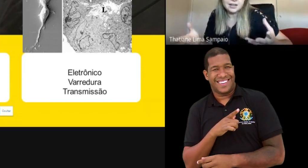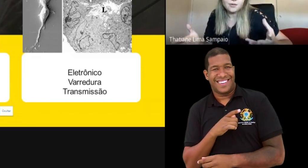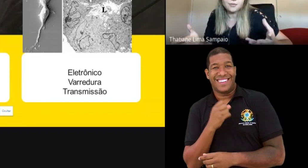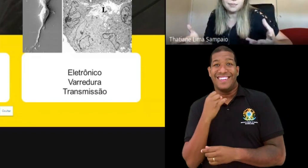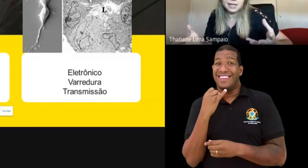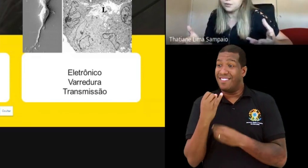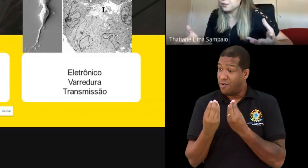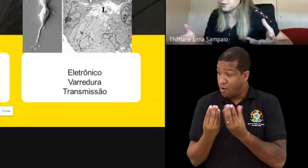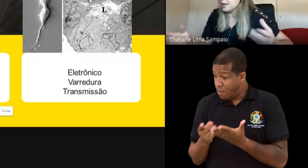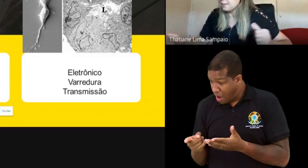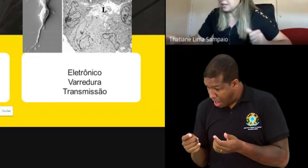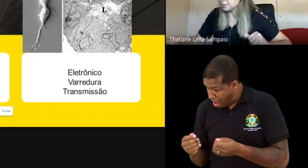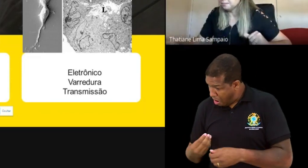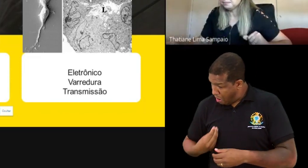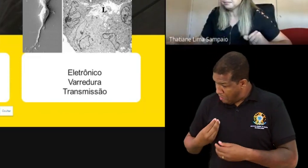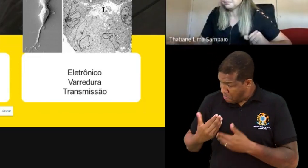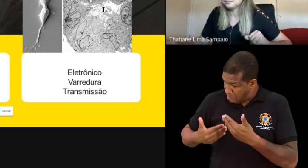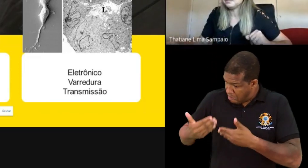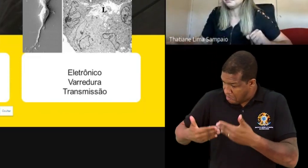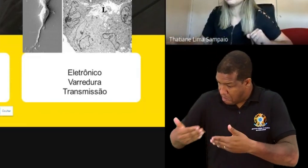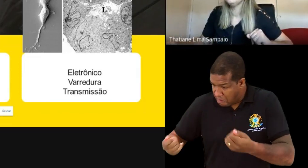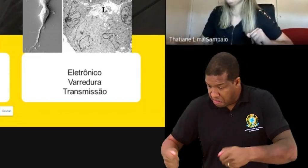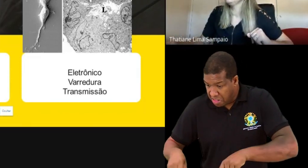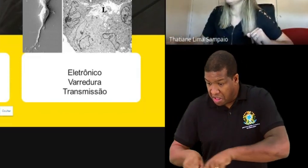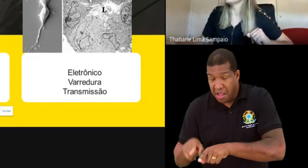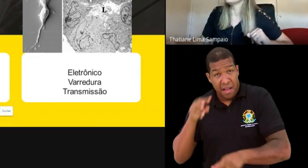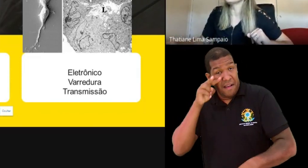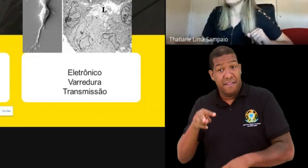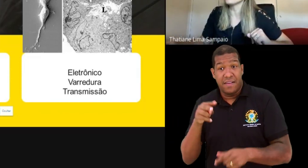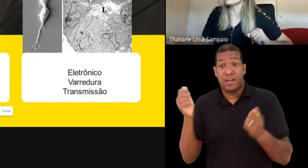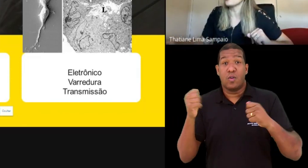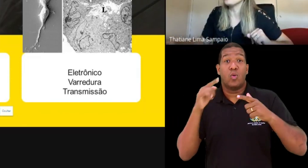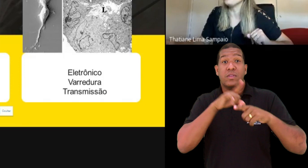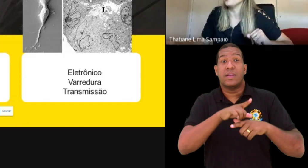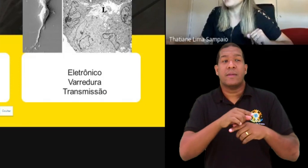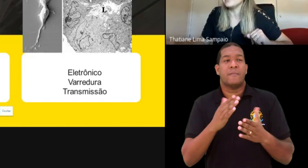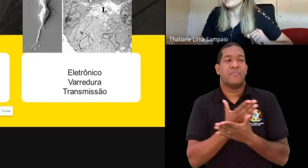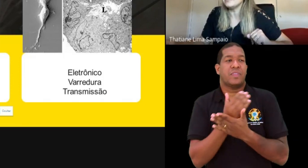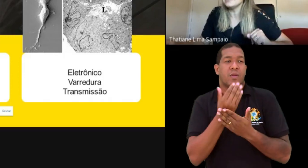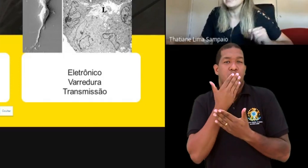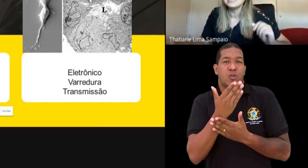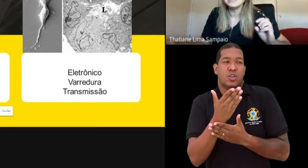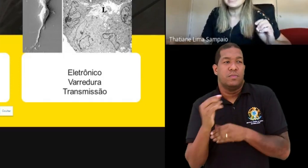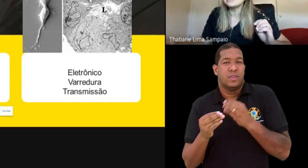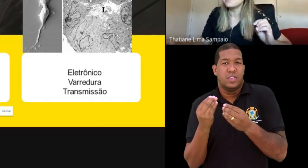em seu pleno funcionamento. Nós